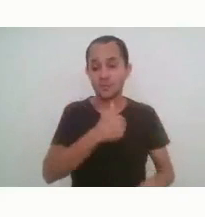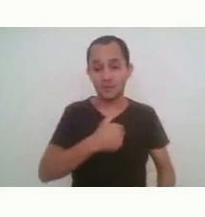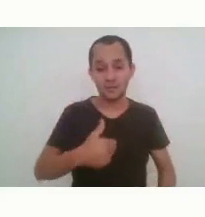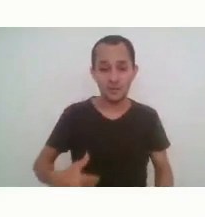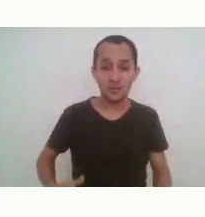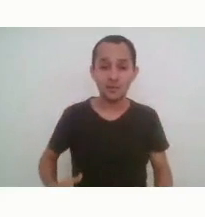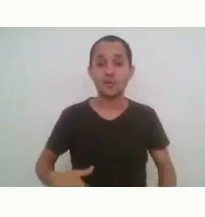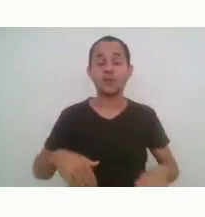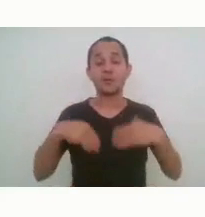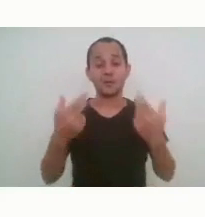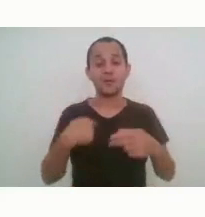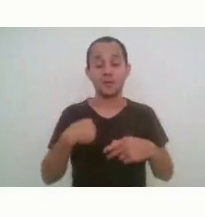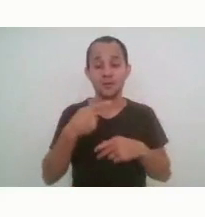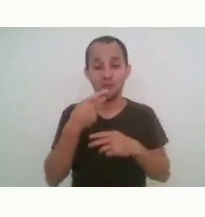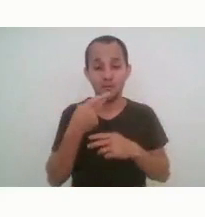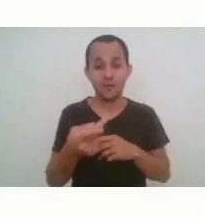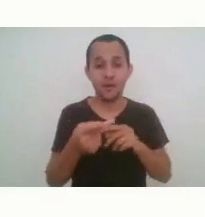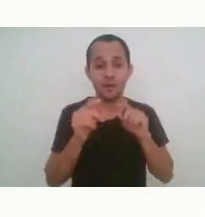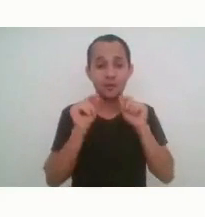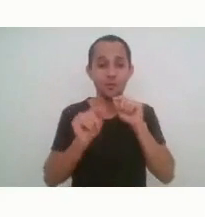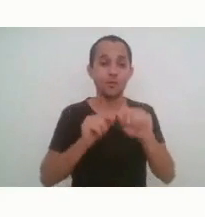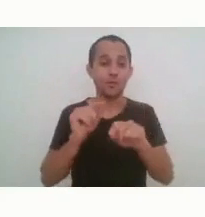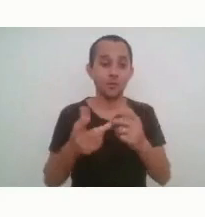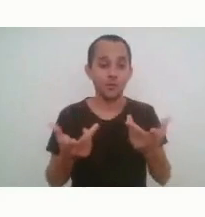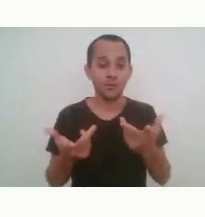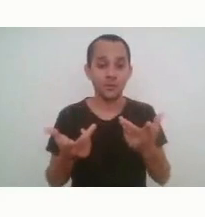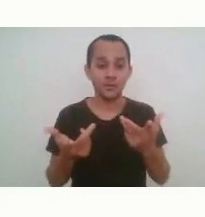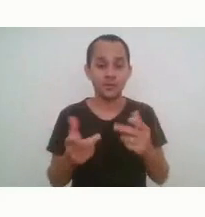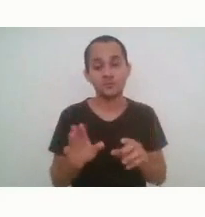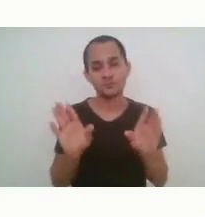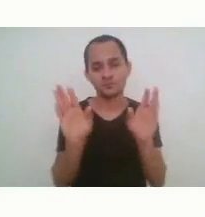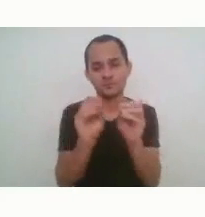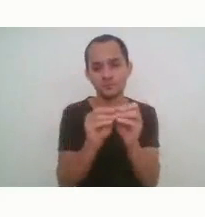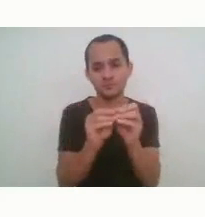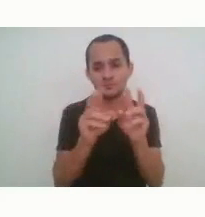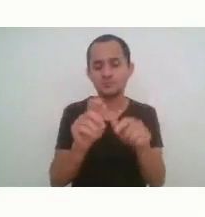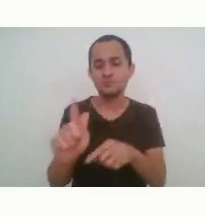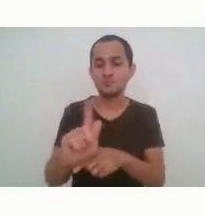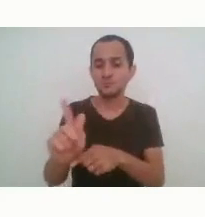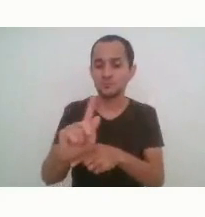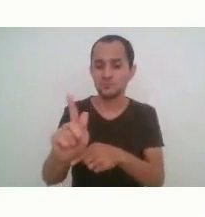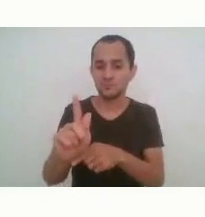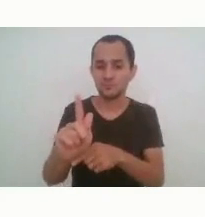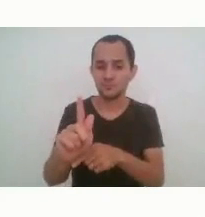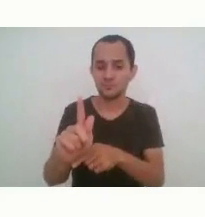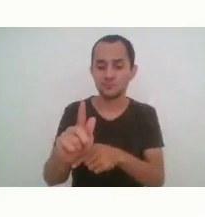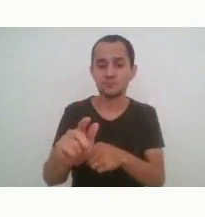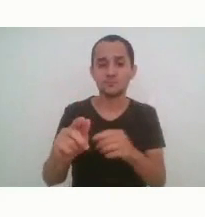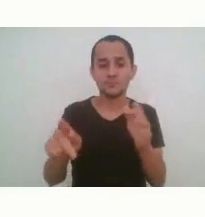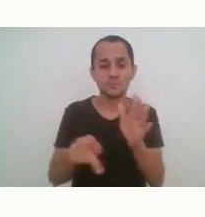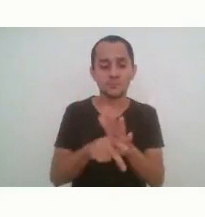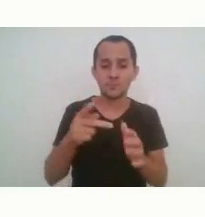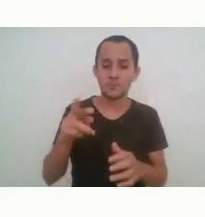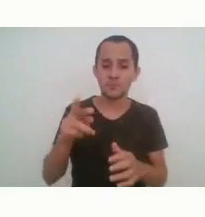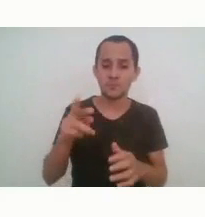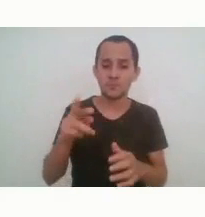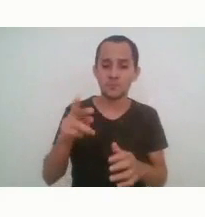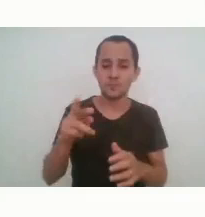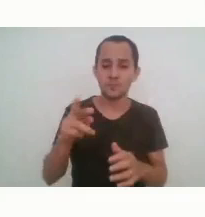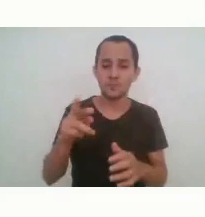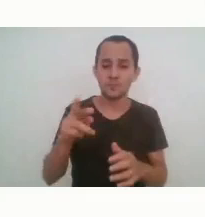eu faço um adendo na gestão dentro da promotoria de defesa do direito da pessoa